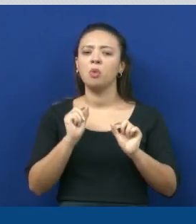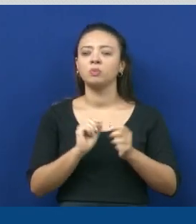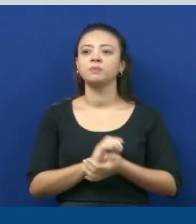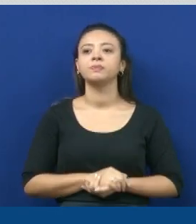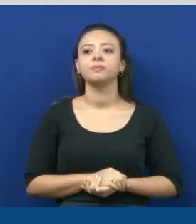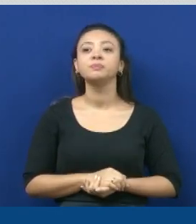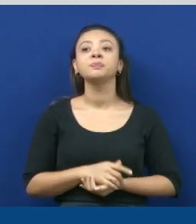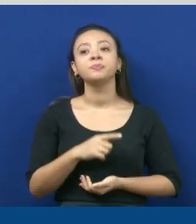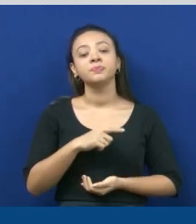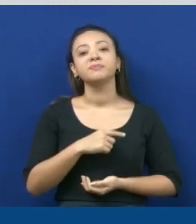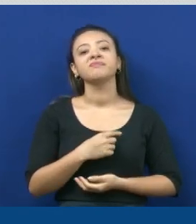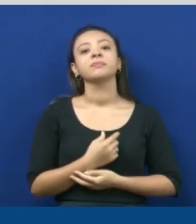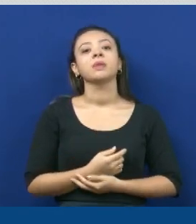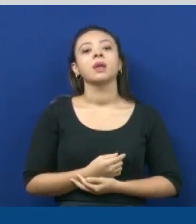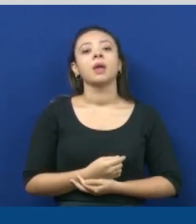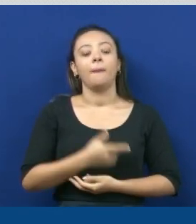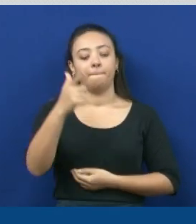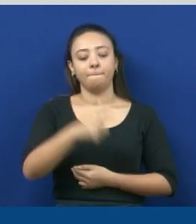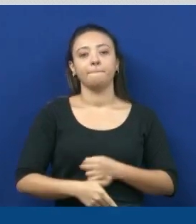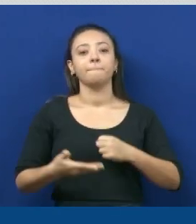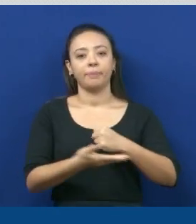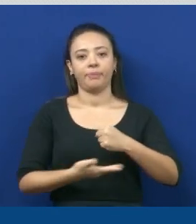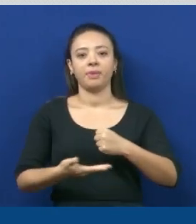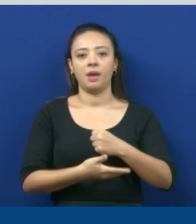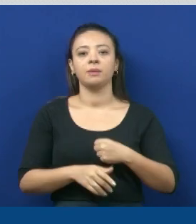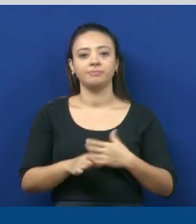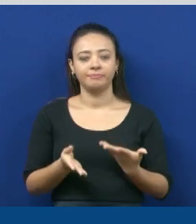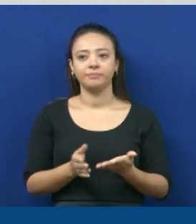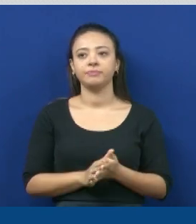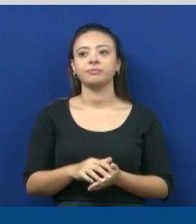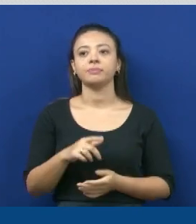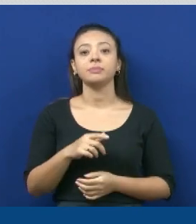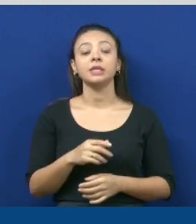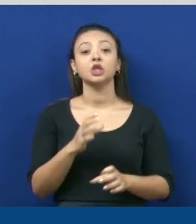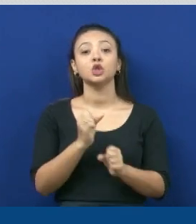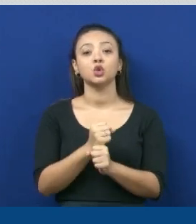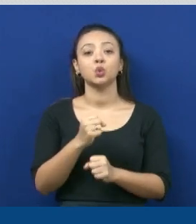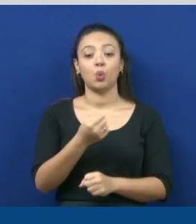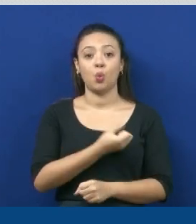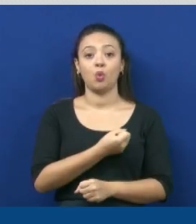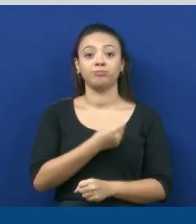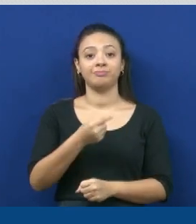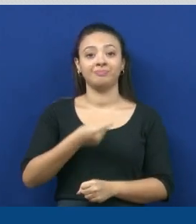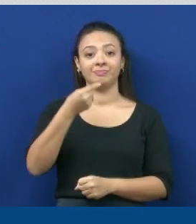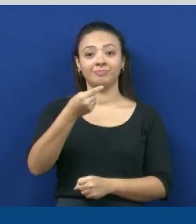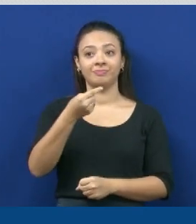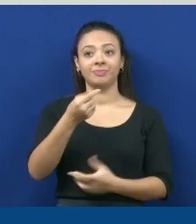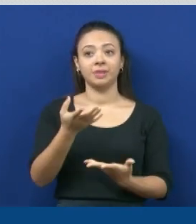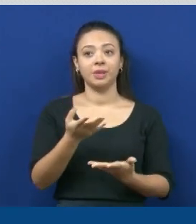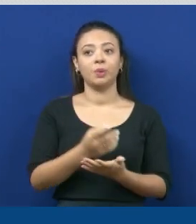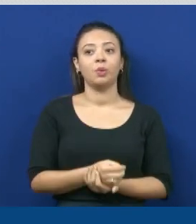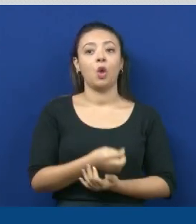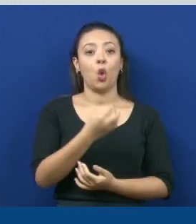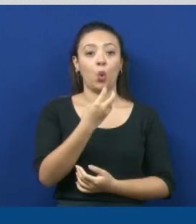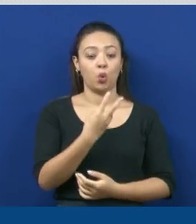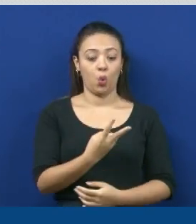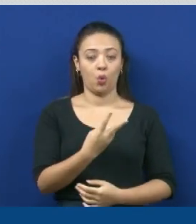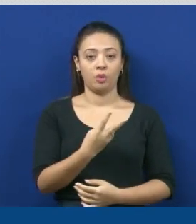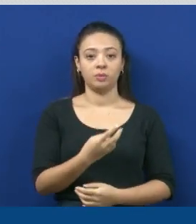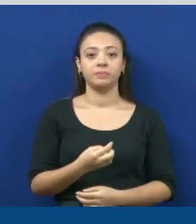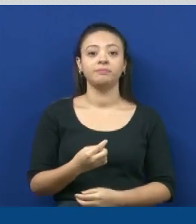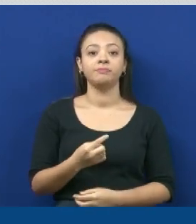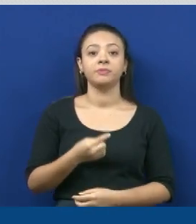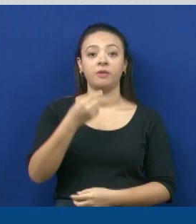Eu tenho a repetição da base 2 e a soma dos expoentes. Os expoentes são o 3 e o 4, então eu posso juntar